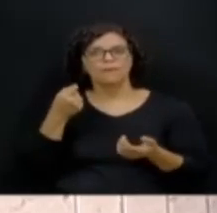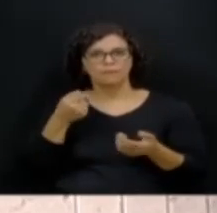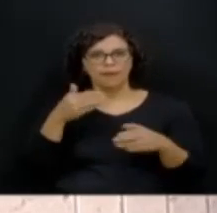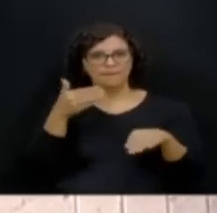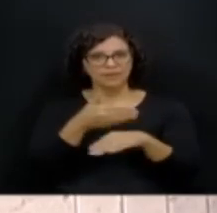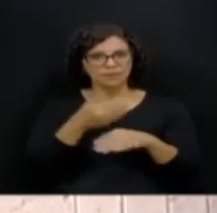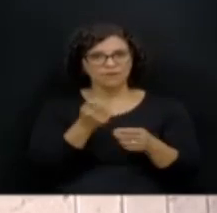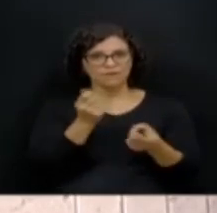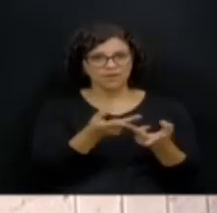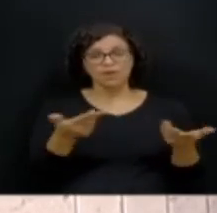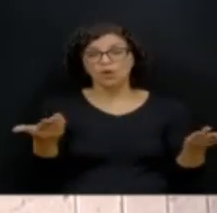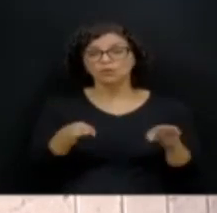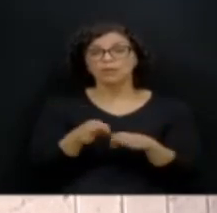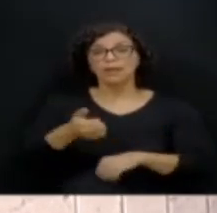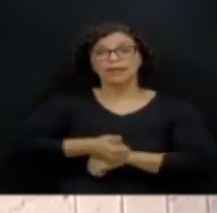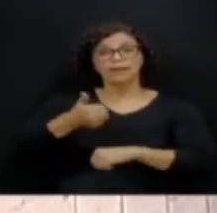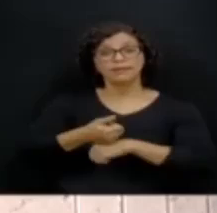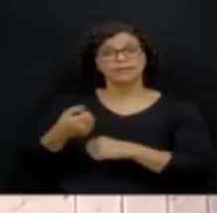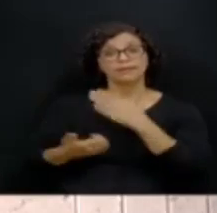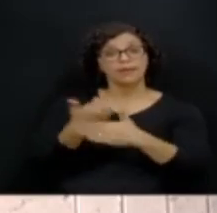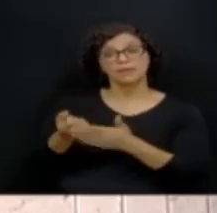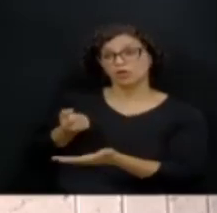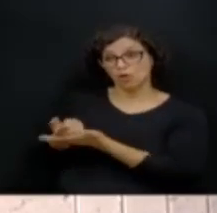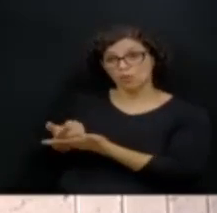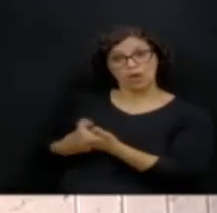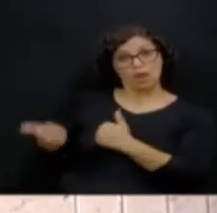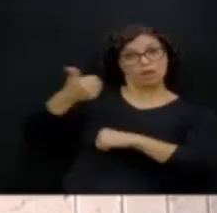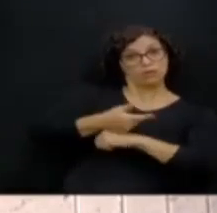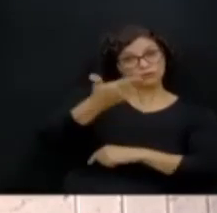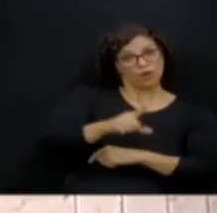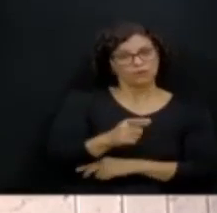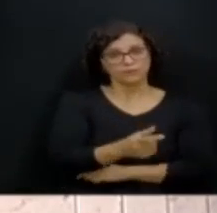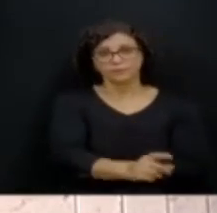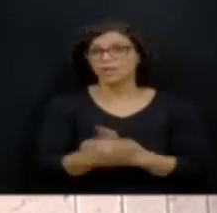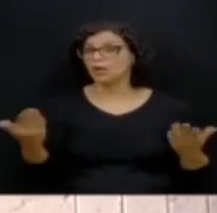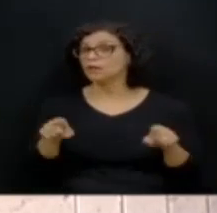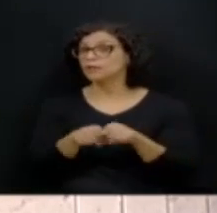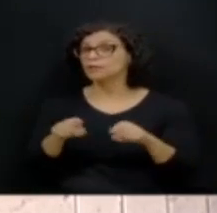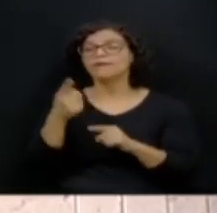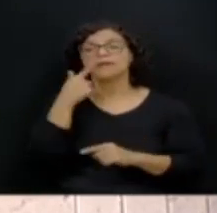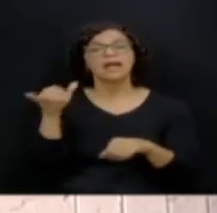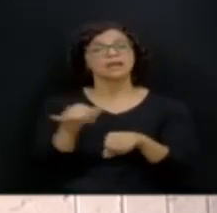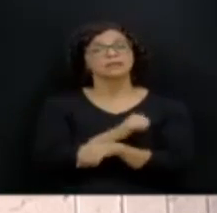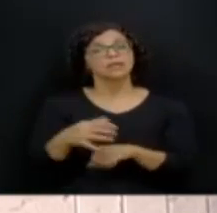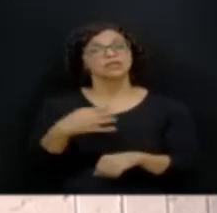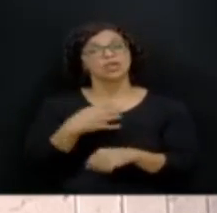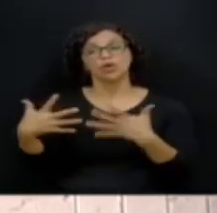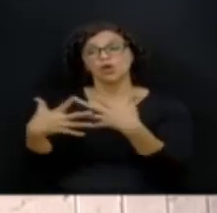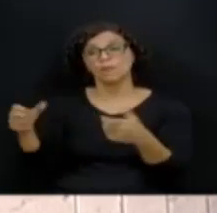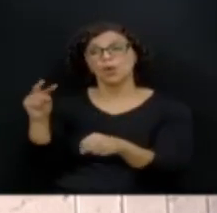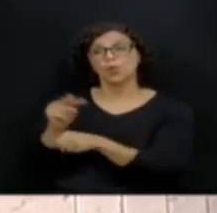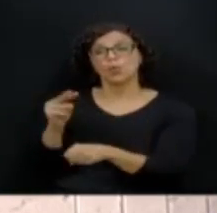venda e hoje é dirigente da empresa que comprou a Copel Telecom. Mais do que isso, a forma como a empresa